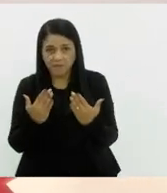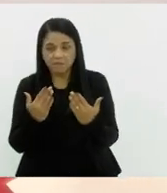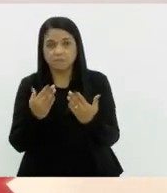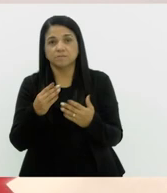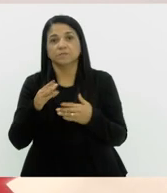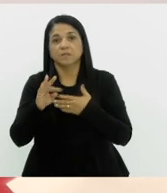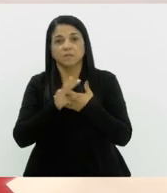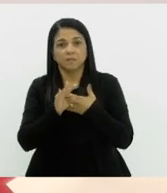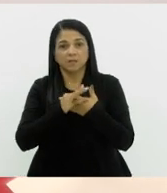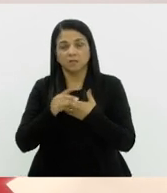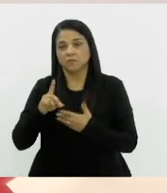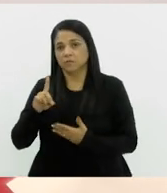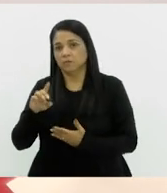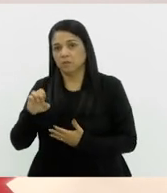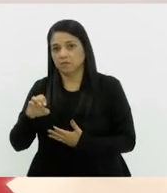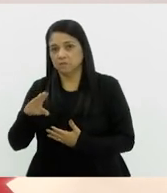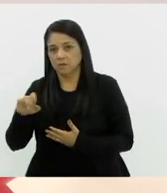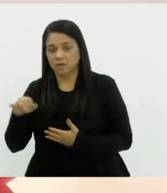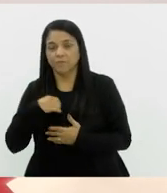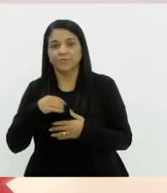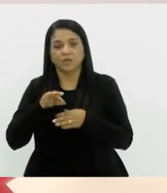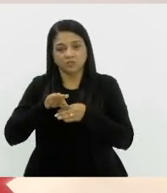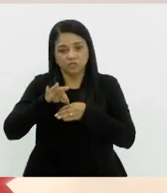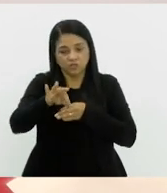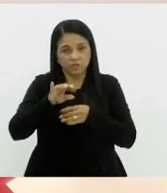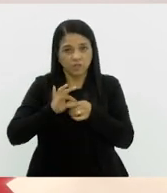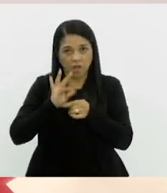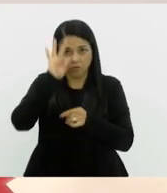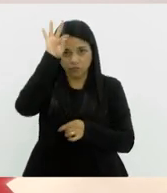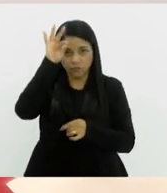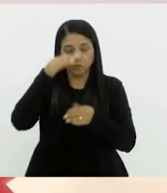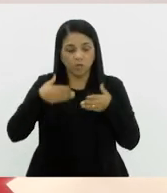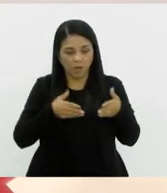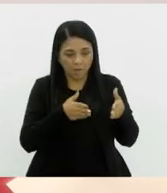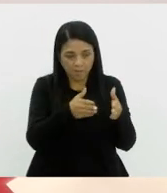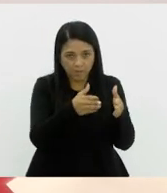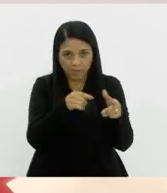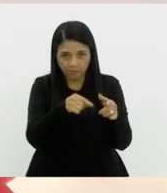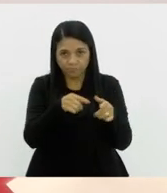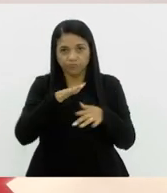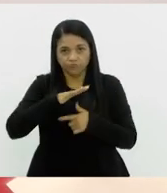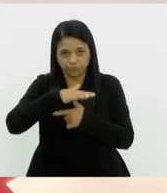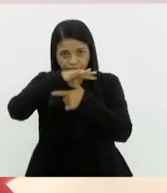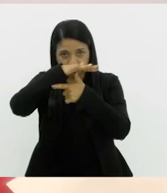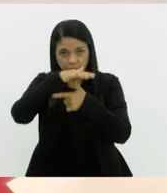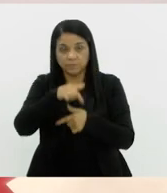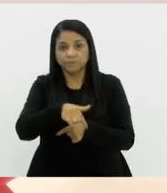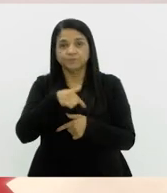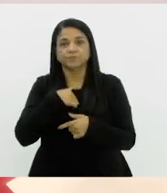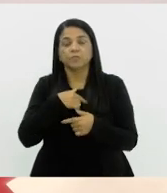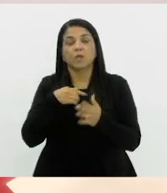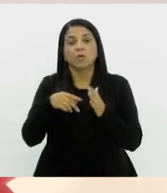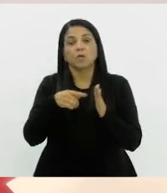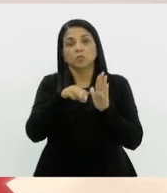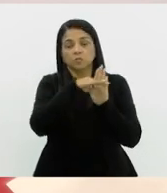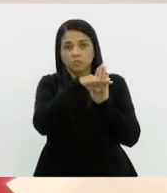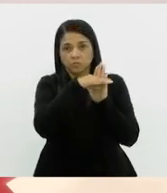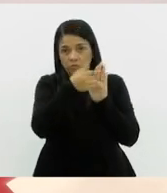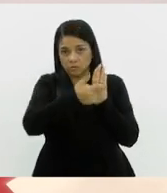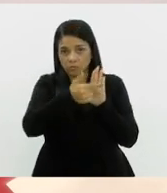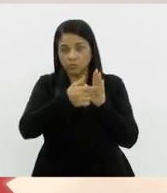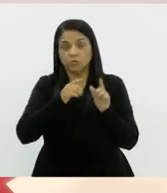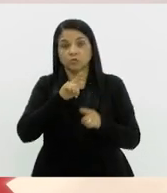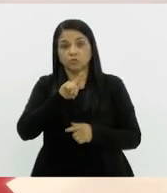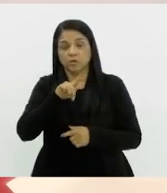DCEA. Então, distância, altitude e rotas. Um terceiro ponto da pauta seria a questão do